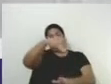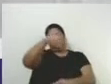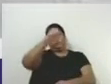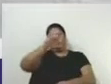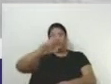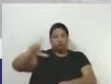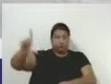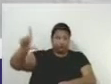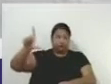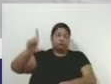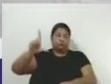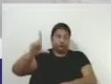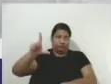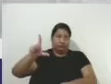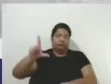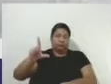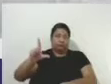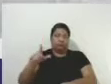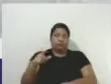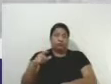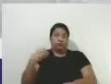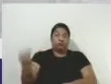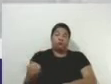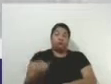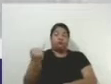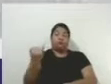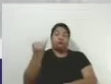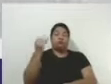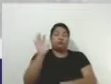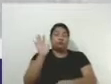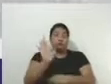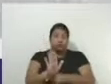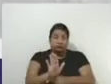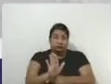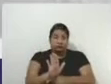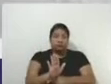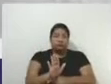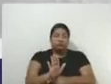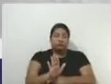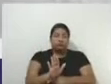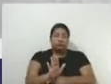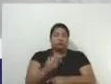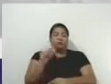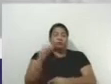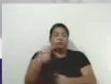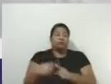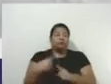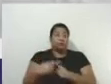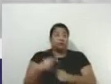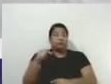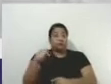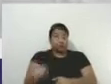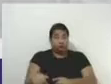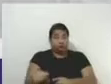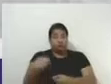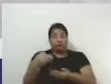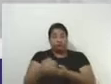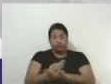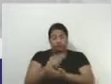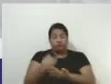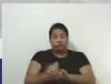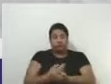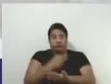nós que somos uma cidade de interesse turístico, e queremos ser uma estância turística.